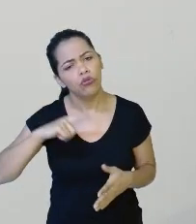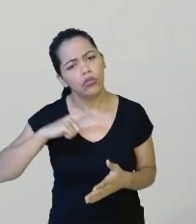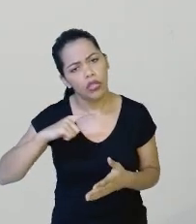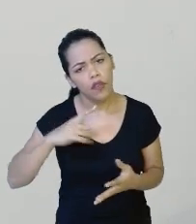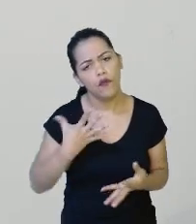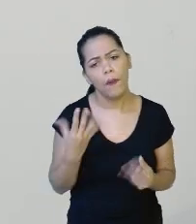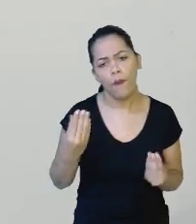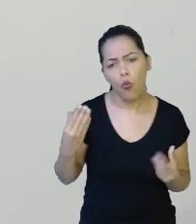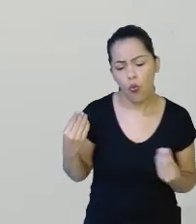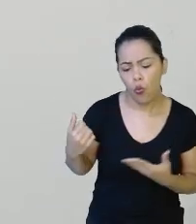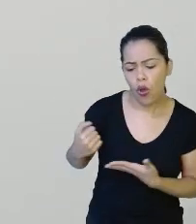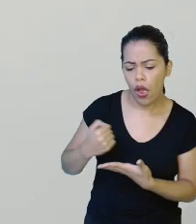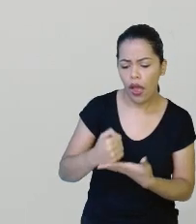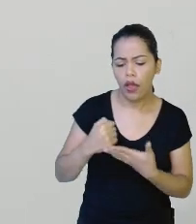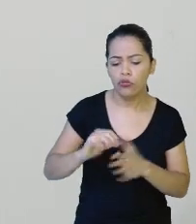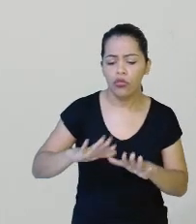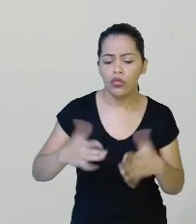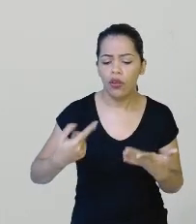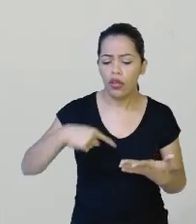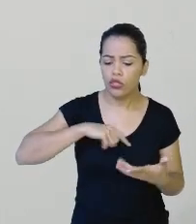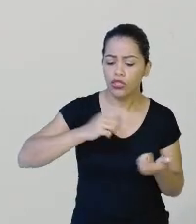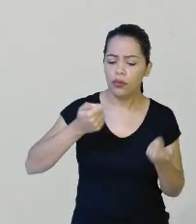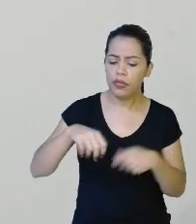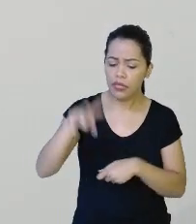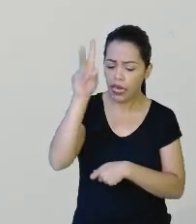cultive essas tradições.